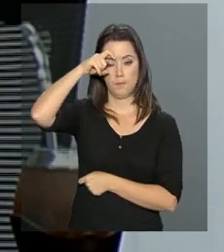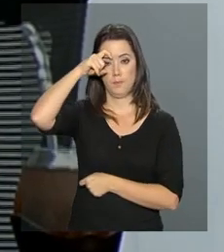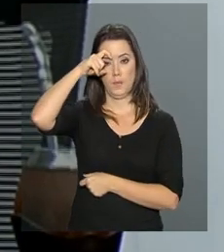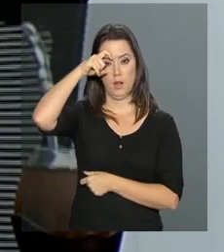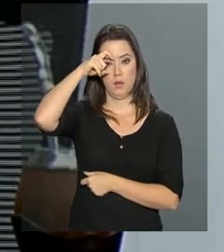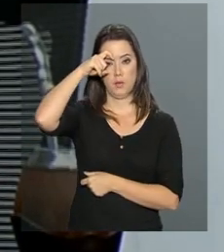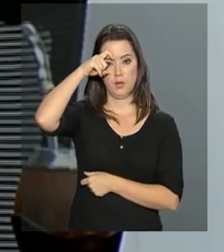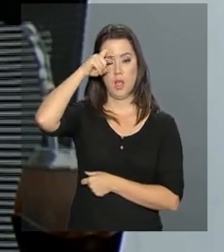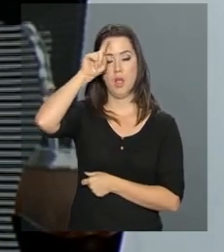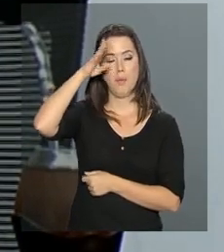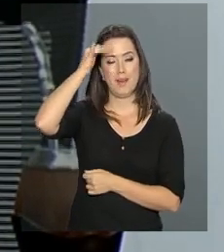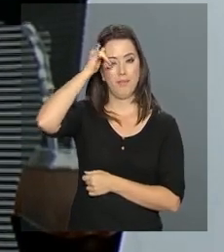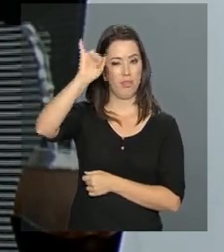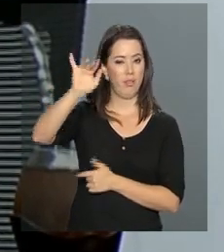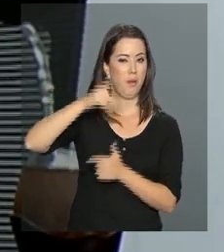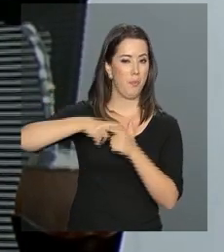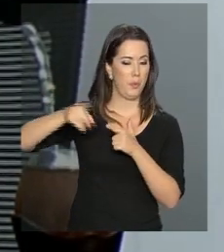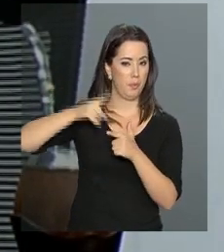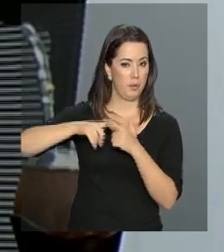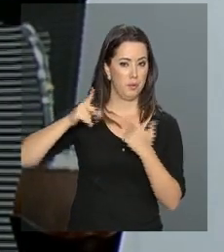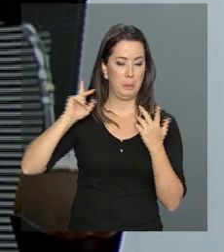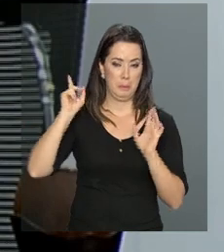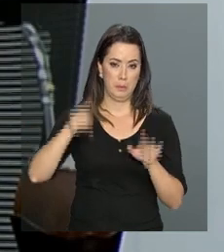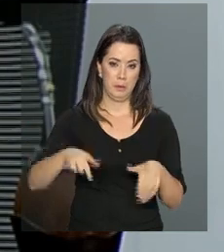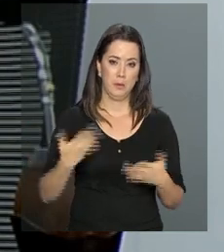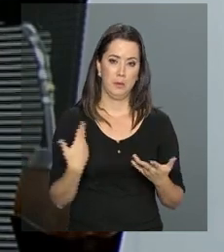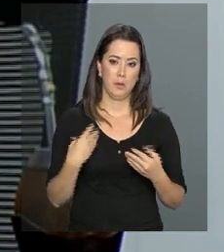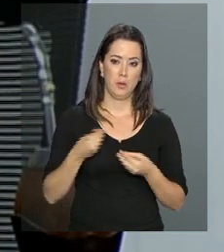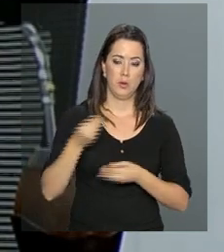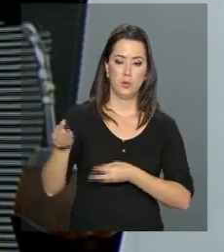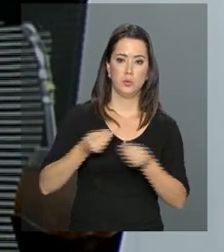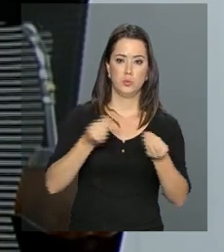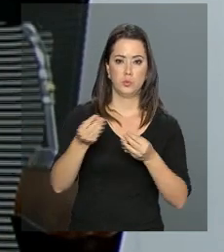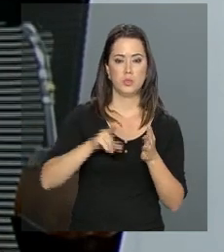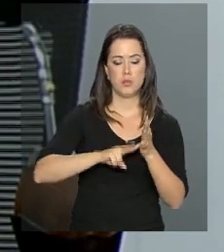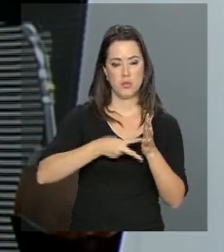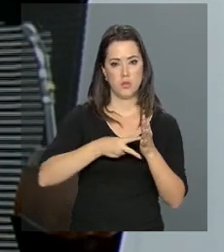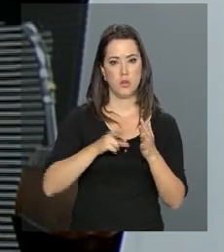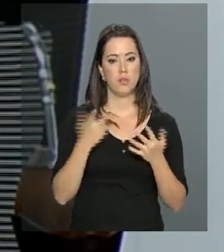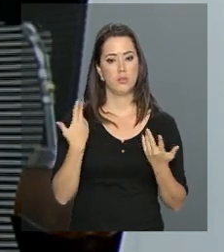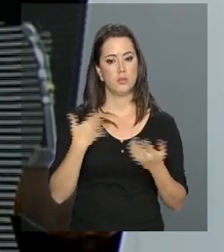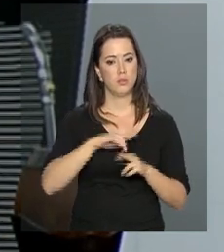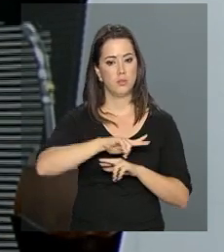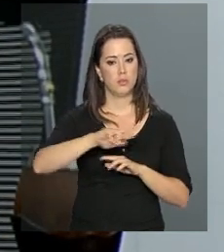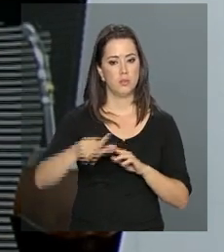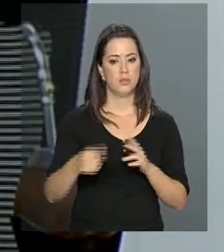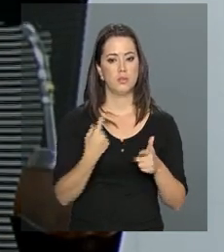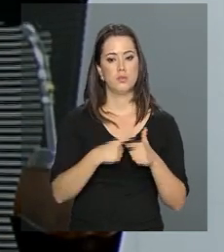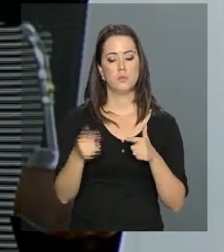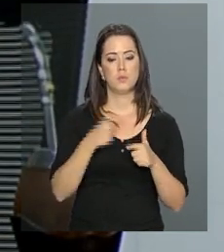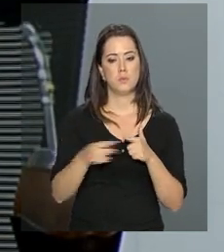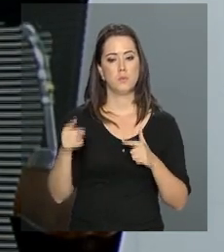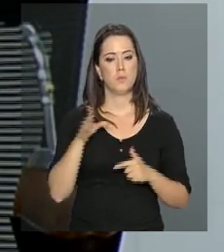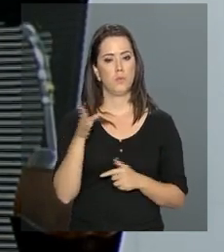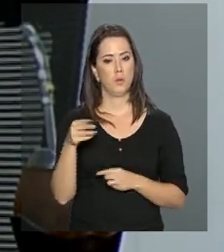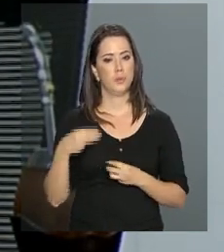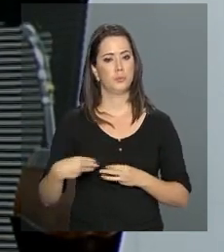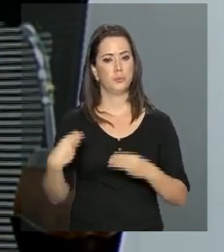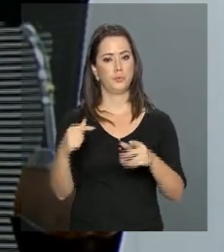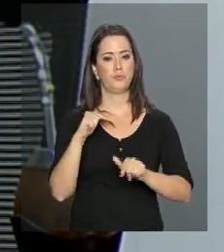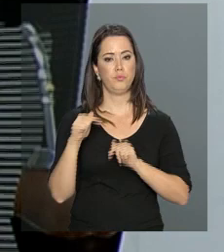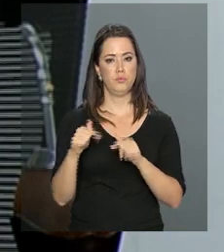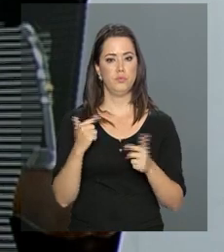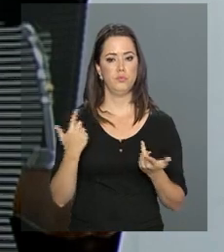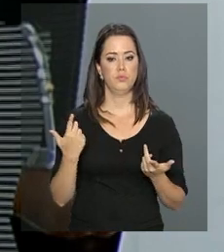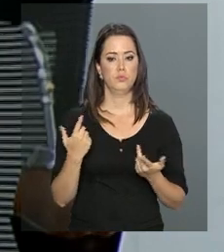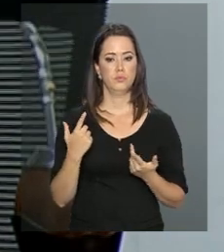um foco de muita dificuldade muito problema que é a concessão de cartas sindical né várias problemas aconteceram lá no ministério do trabalho